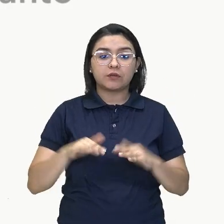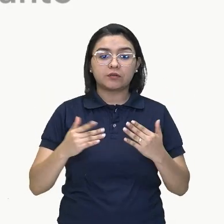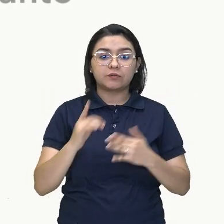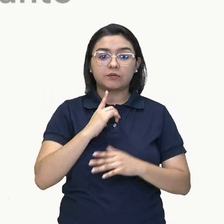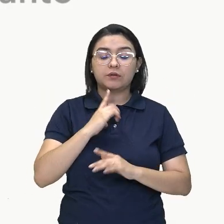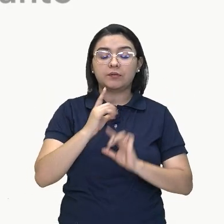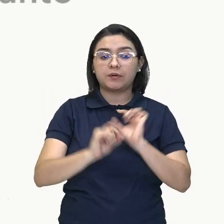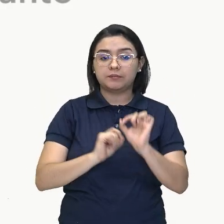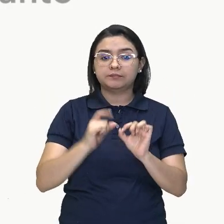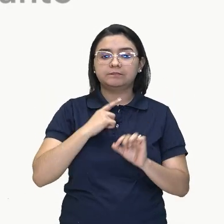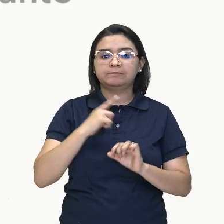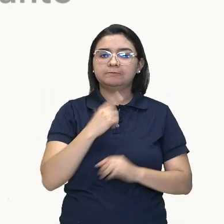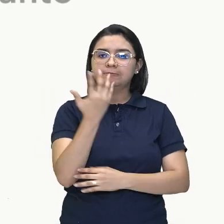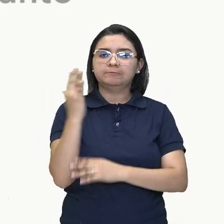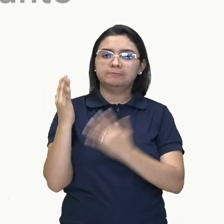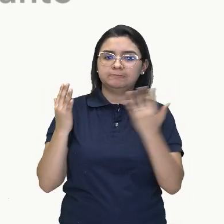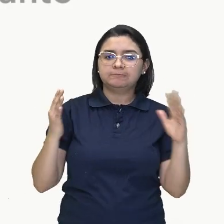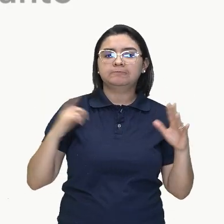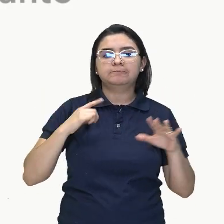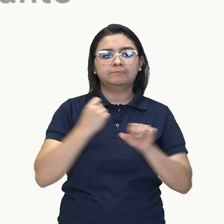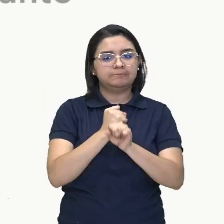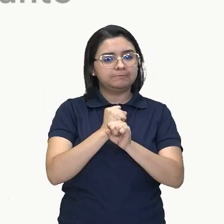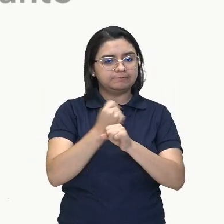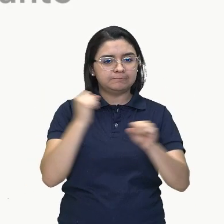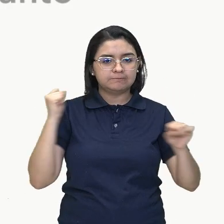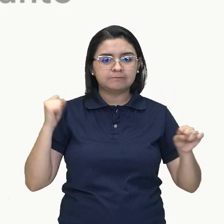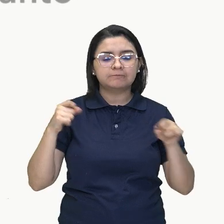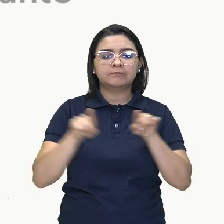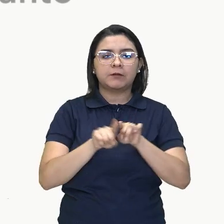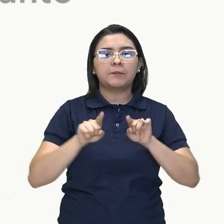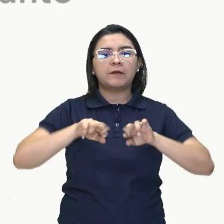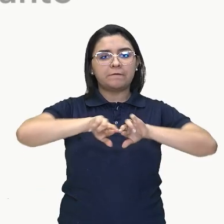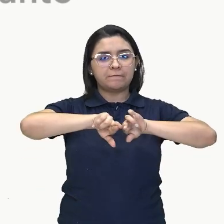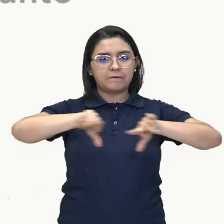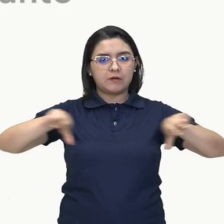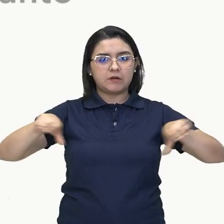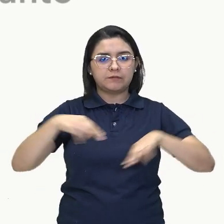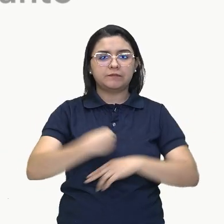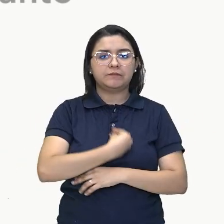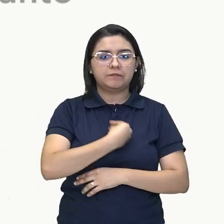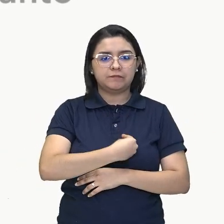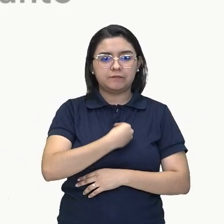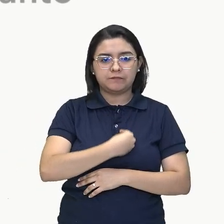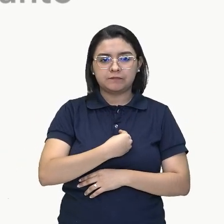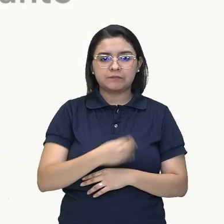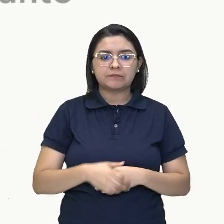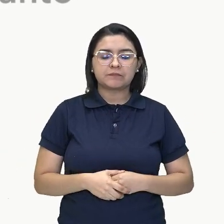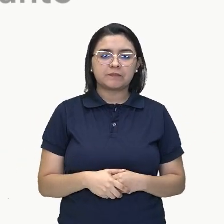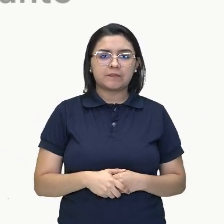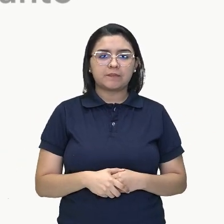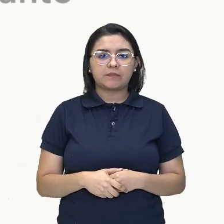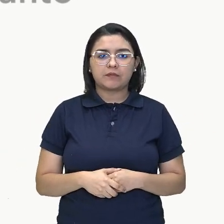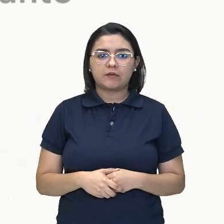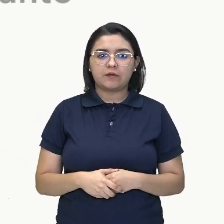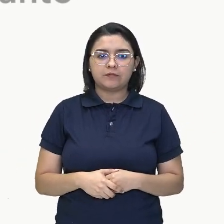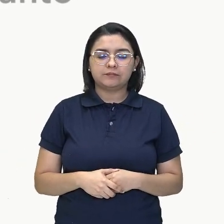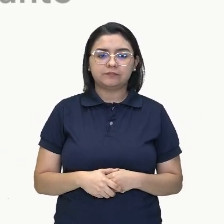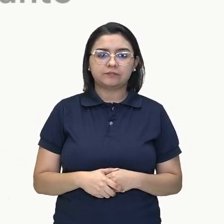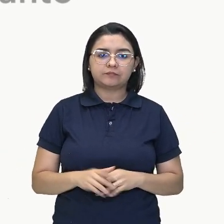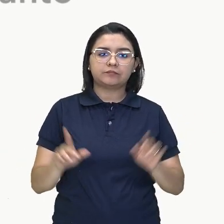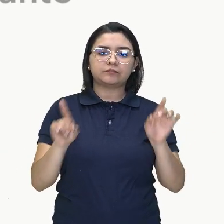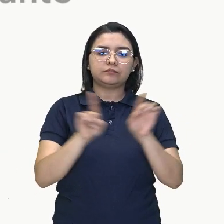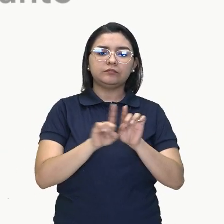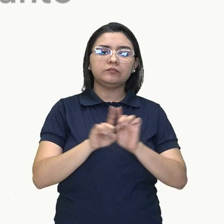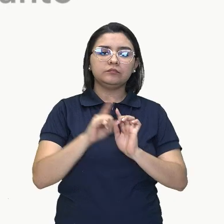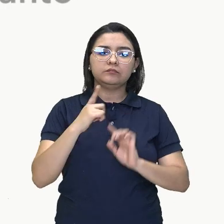temos aí uma floresta extremamente rica em toda a sua biodiversidade, né? E aí nós temos